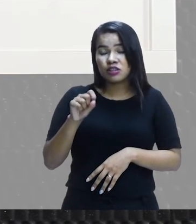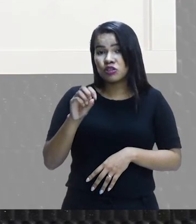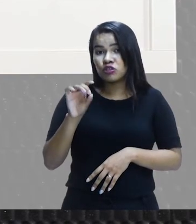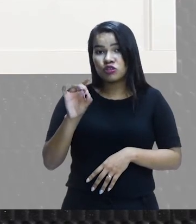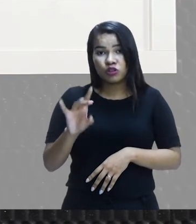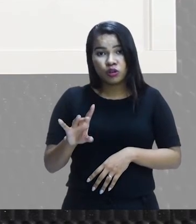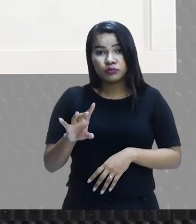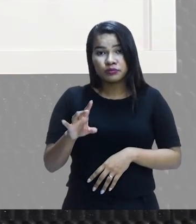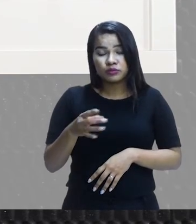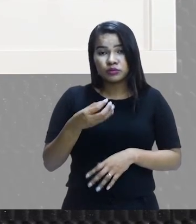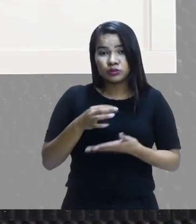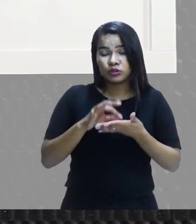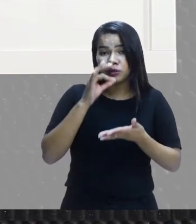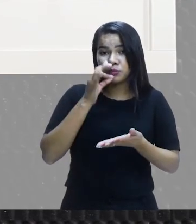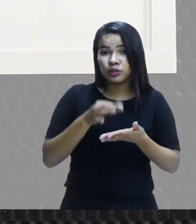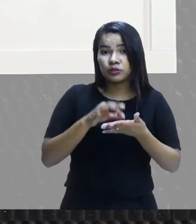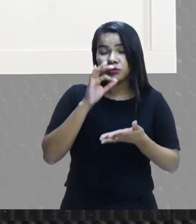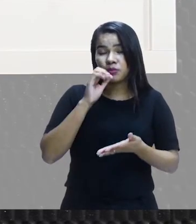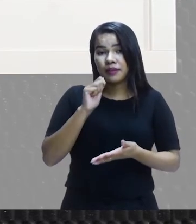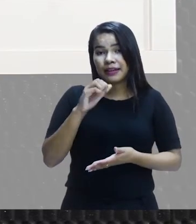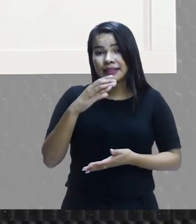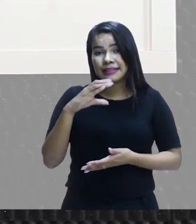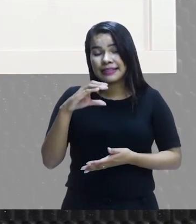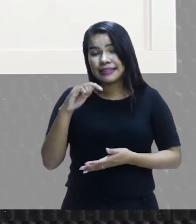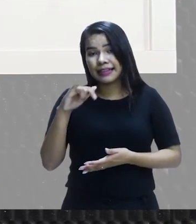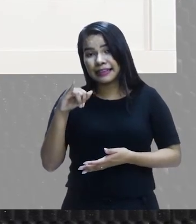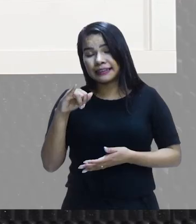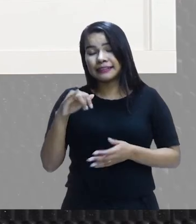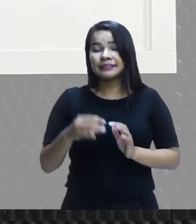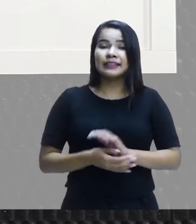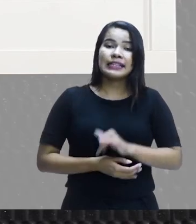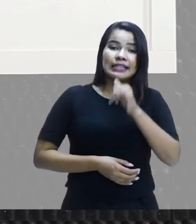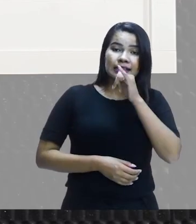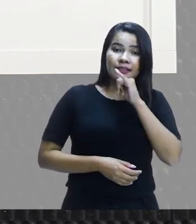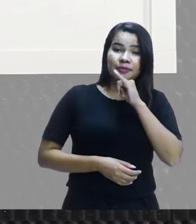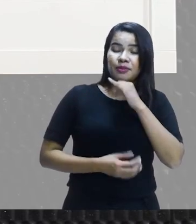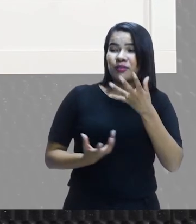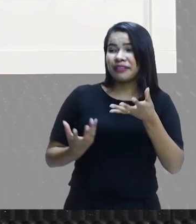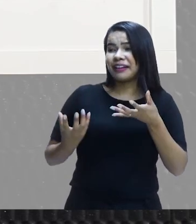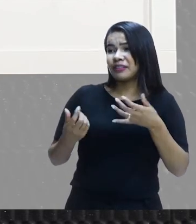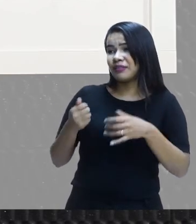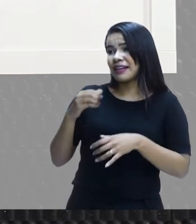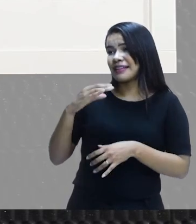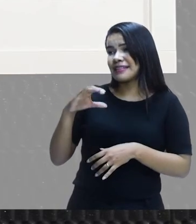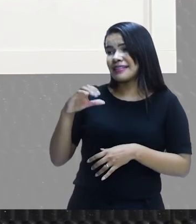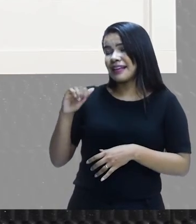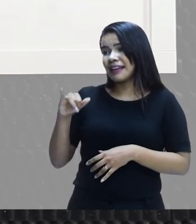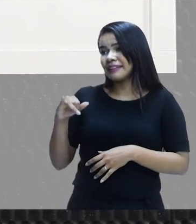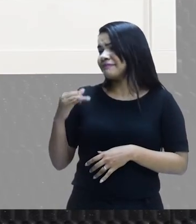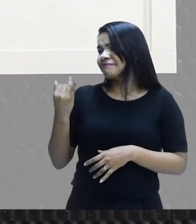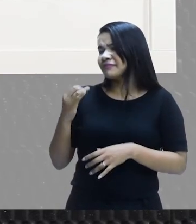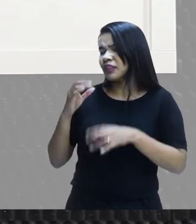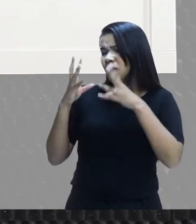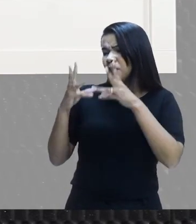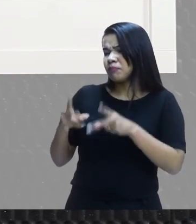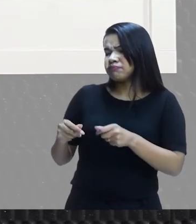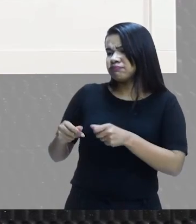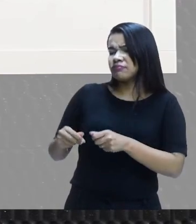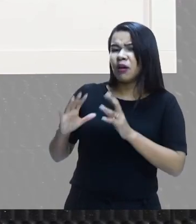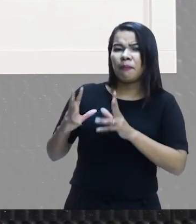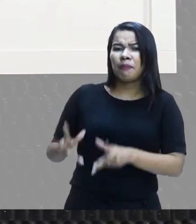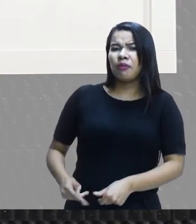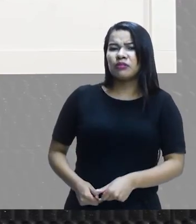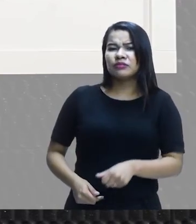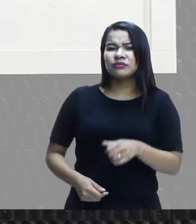forma. Tomando um açaí, tá ok? O cara vai lá na feira, um exemplo, diz, vou tomar um açaí agora, purinho, fresquinho. Você corre o risco de